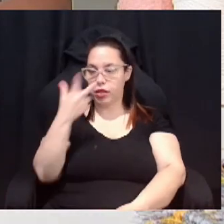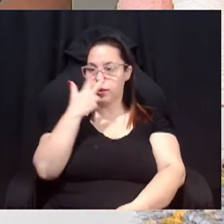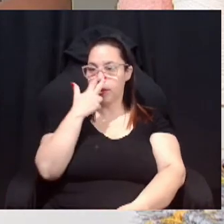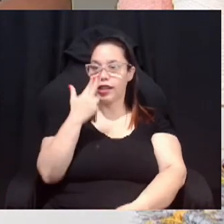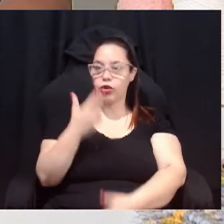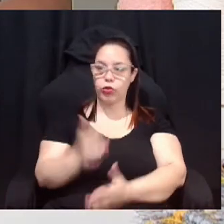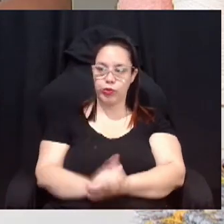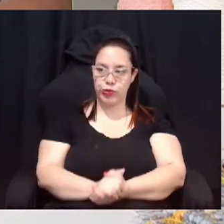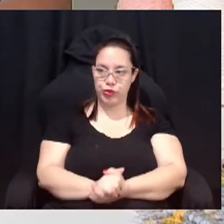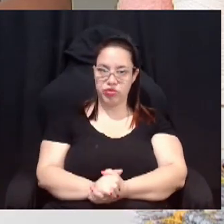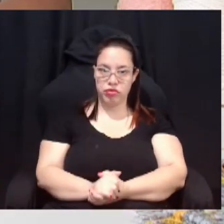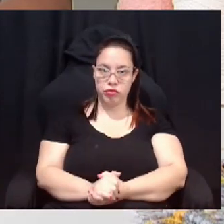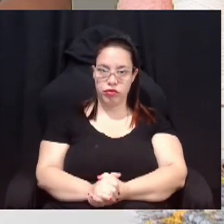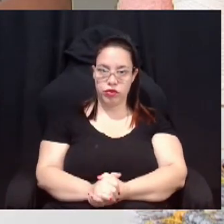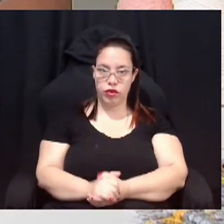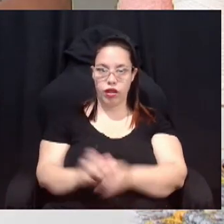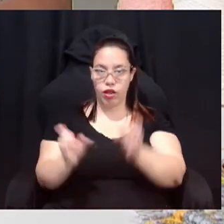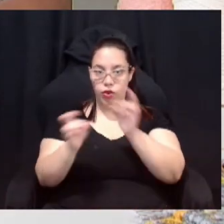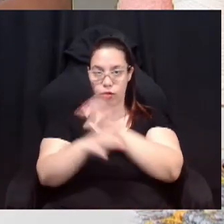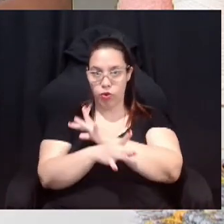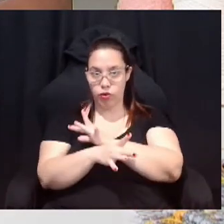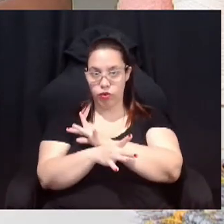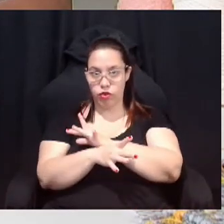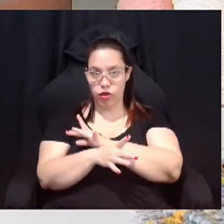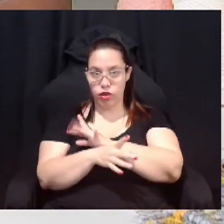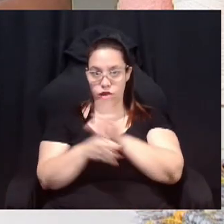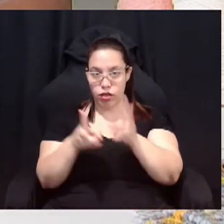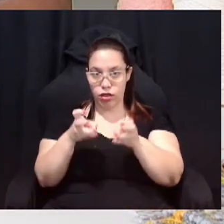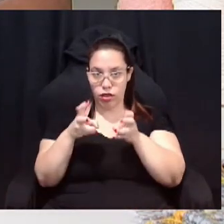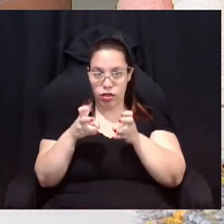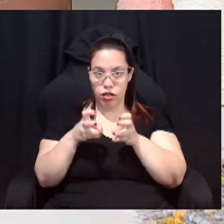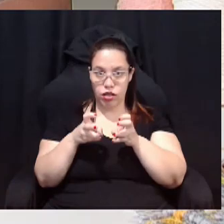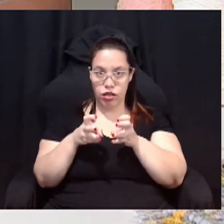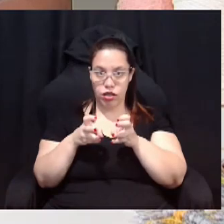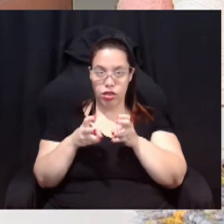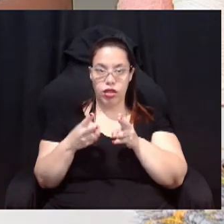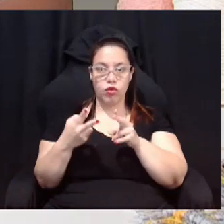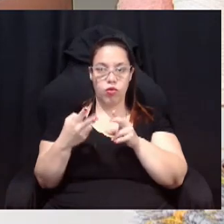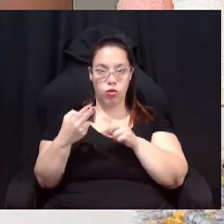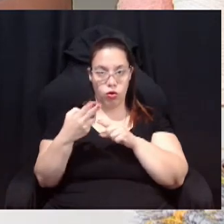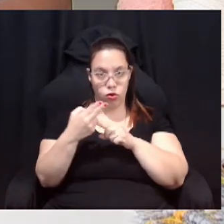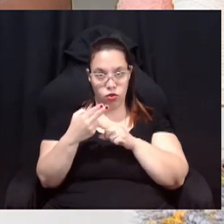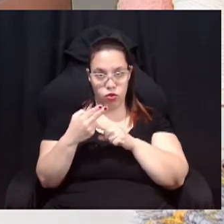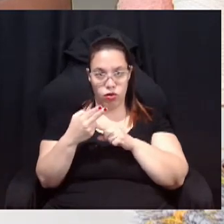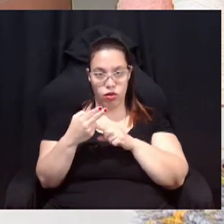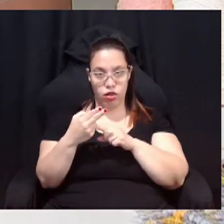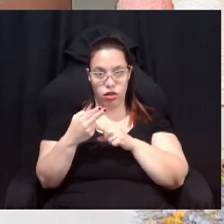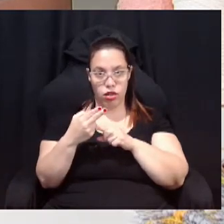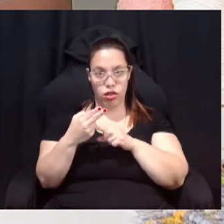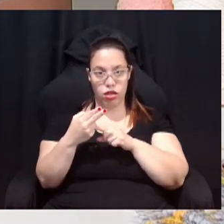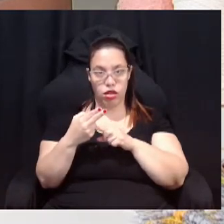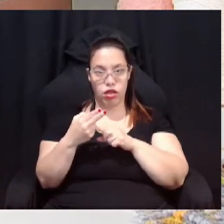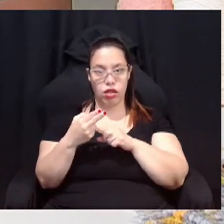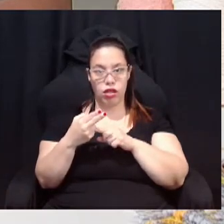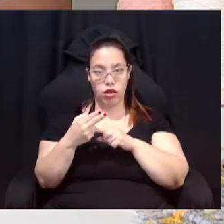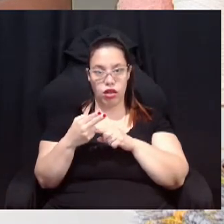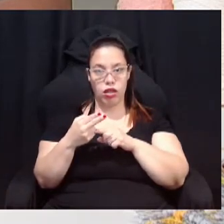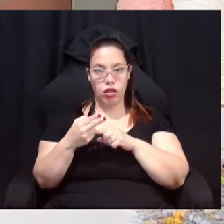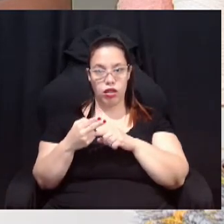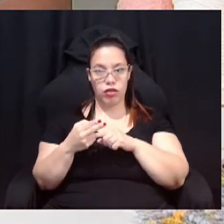E aí tá pronto. Se você perceber que desalinhou, volta lá. E alinha com a tesoura. Alinha com a